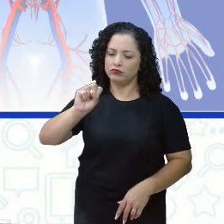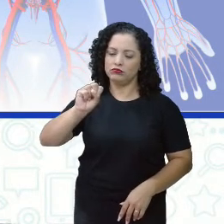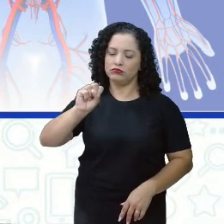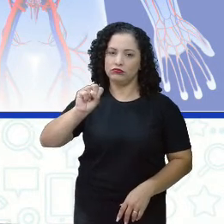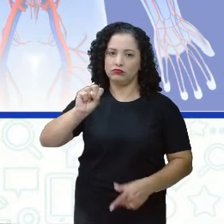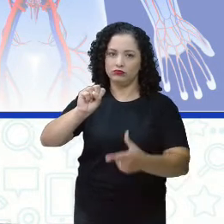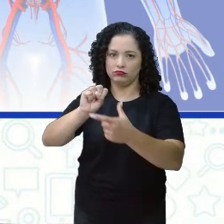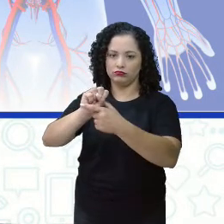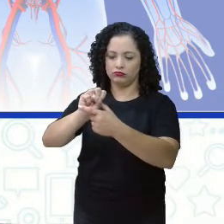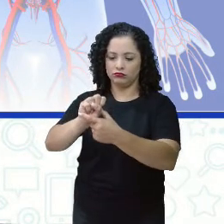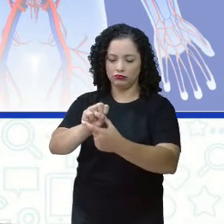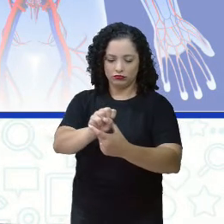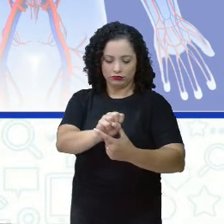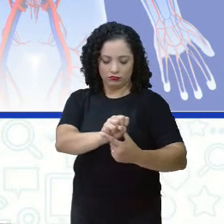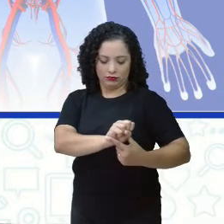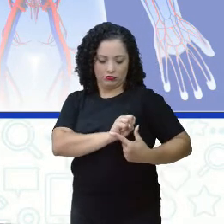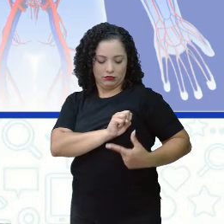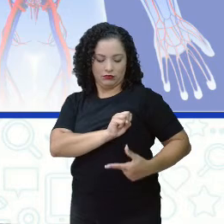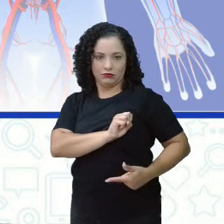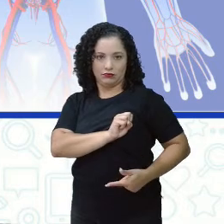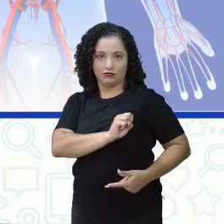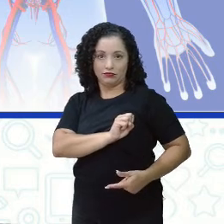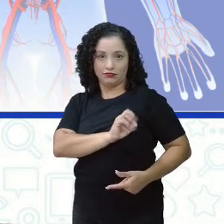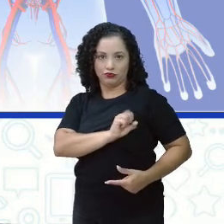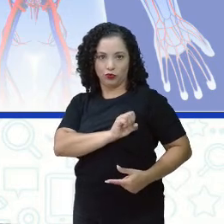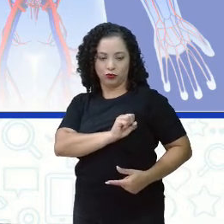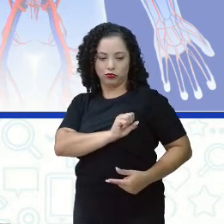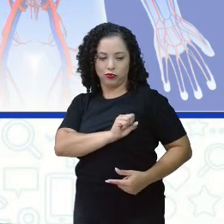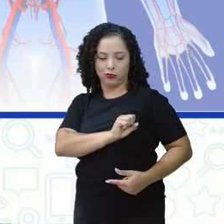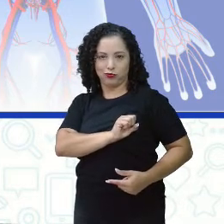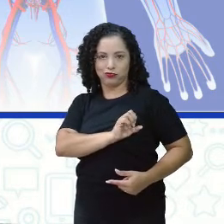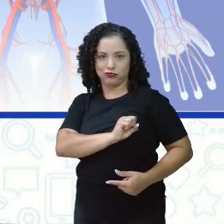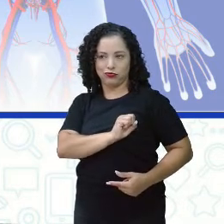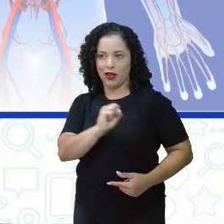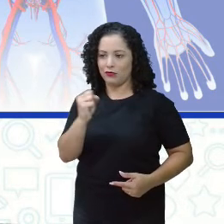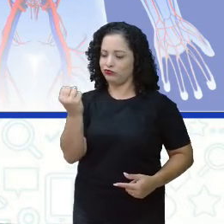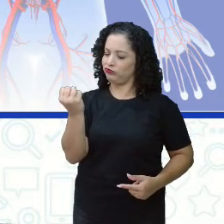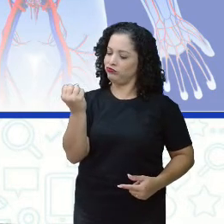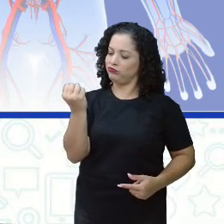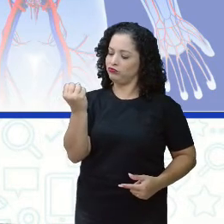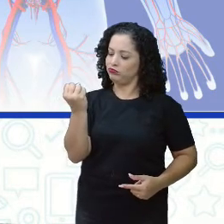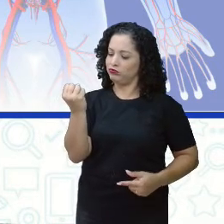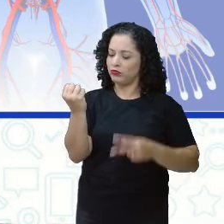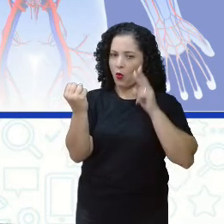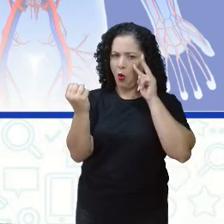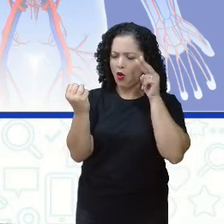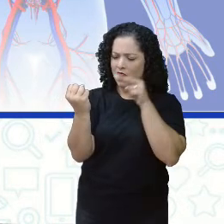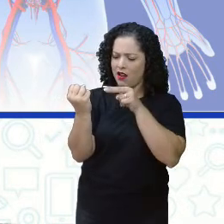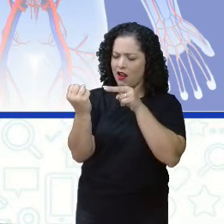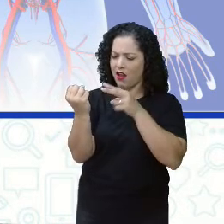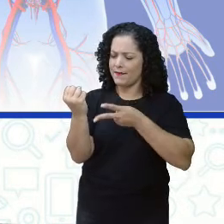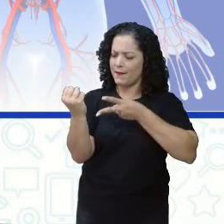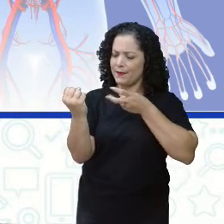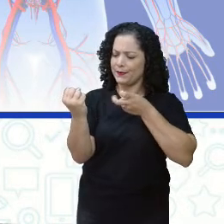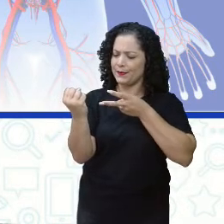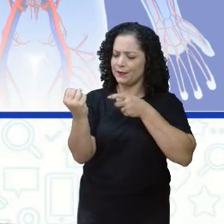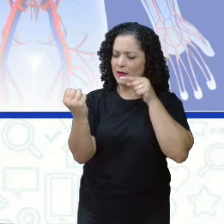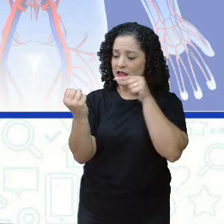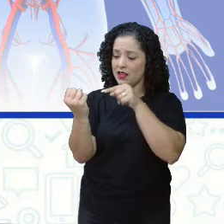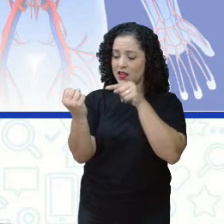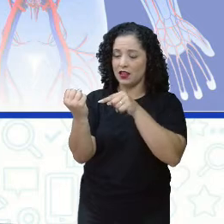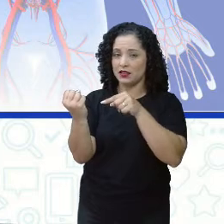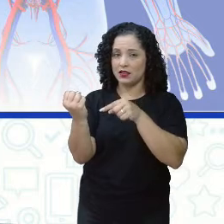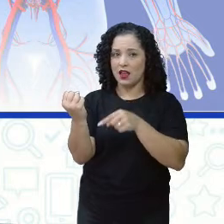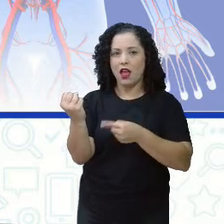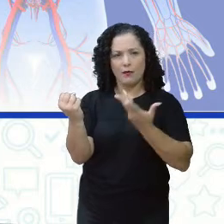dizer, nesse momento aqui, não é? Eu começo a olhar para o meu punho, olhar e percebo que esse é o